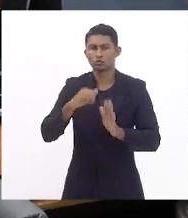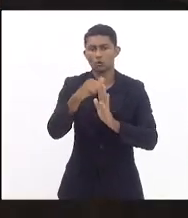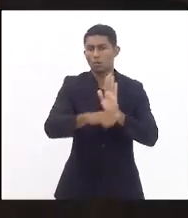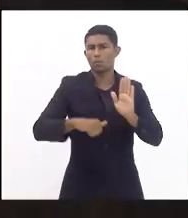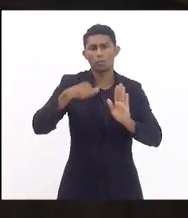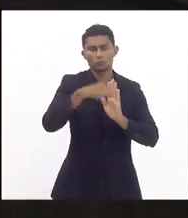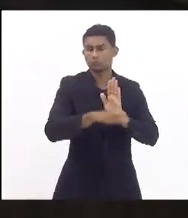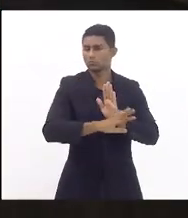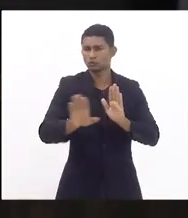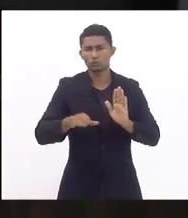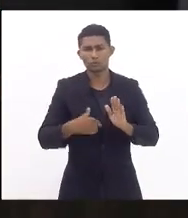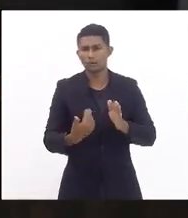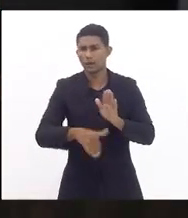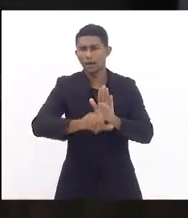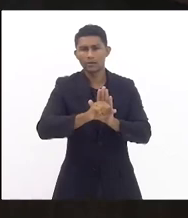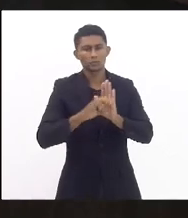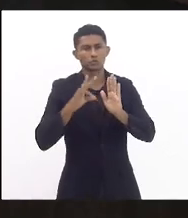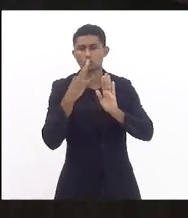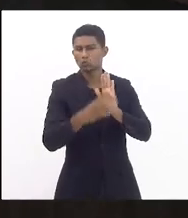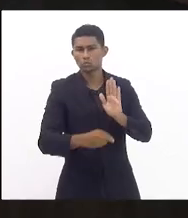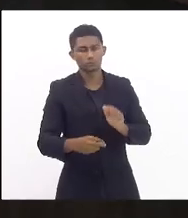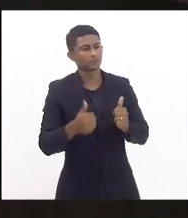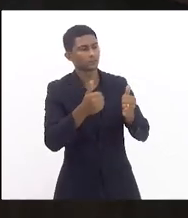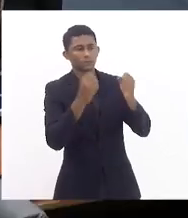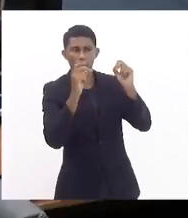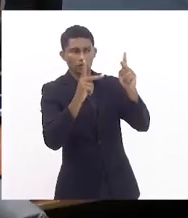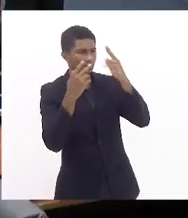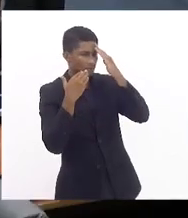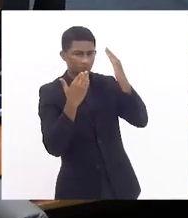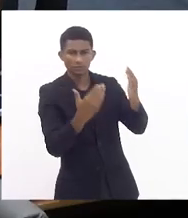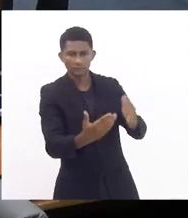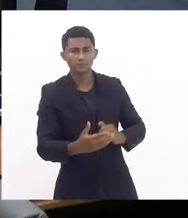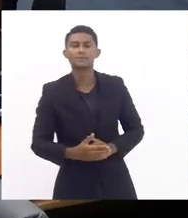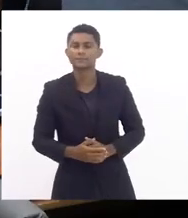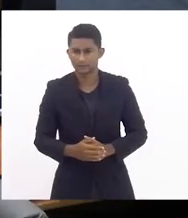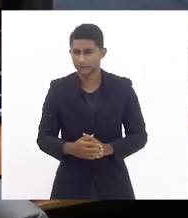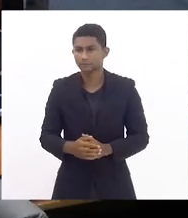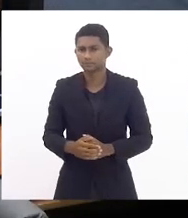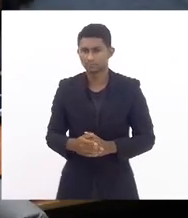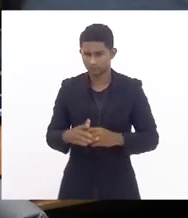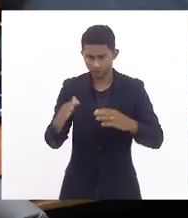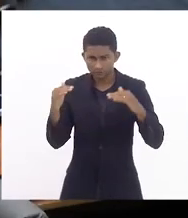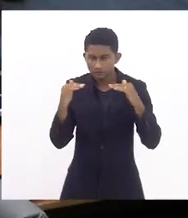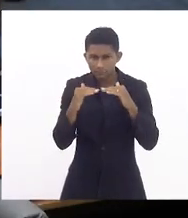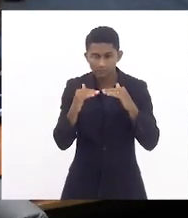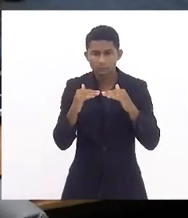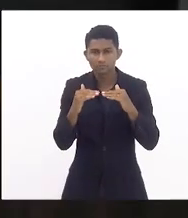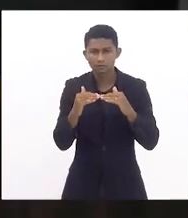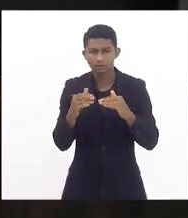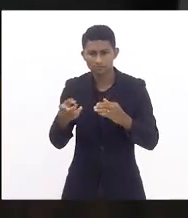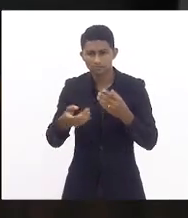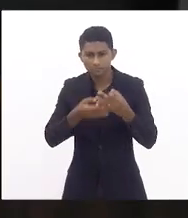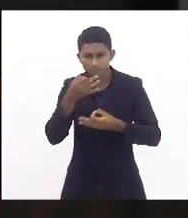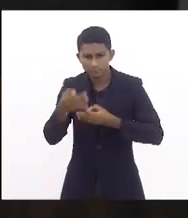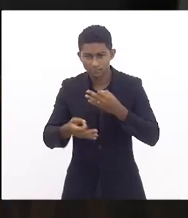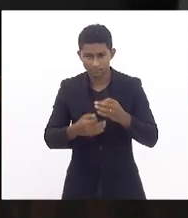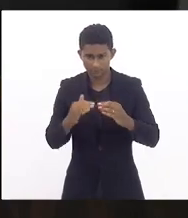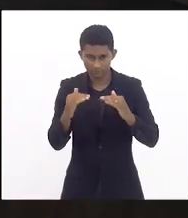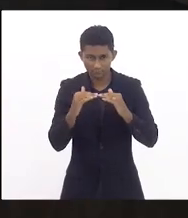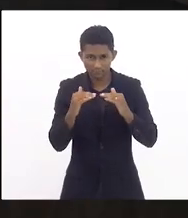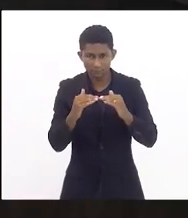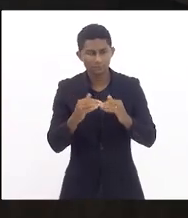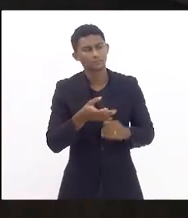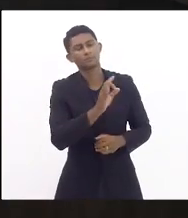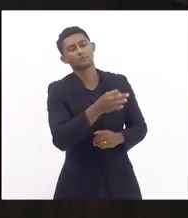ok. Modificar o artigo todo. Te agradeço. Te agradeço. Está de acordo, tá de acordo com o parecer de Vossa Excelência? Está